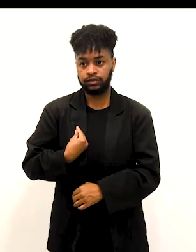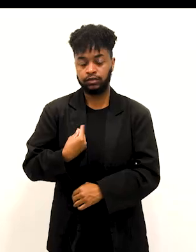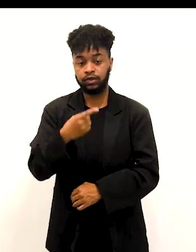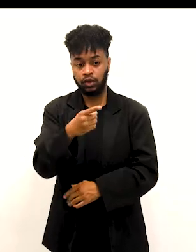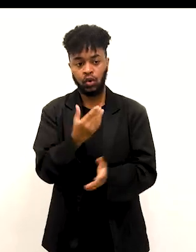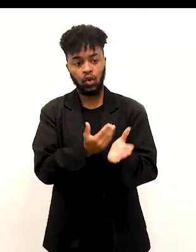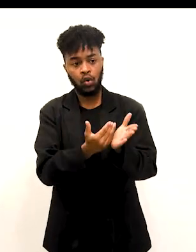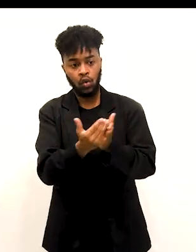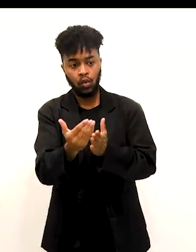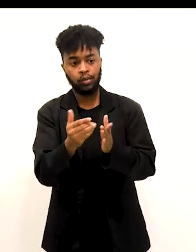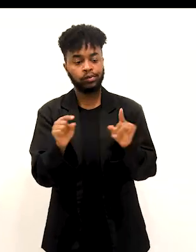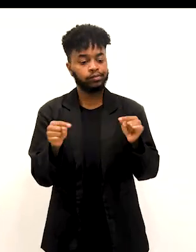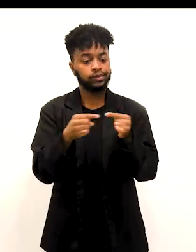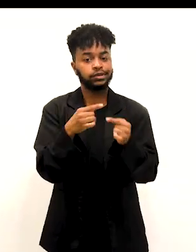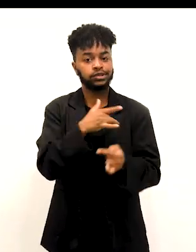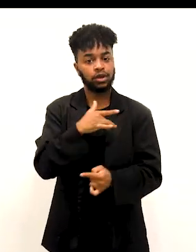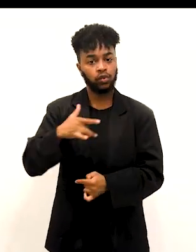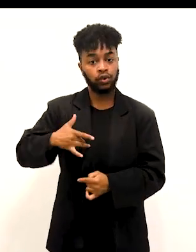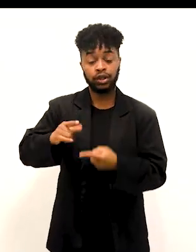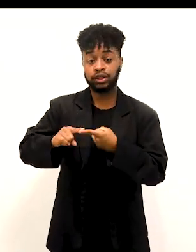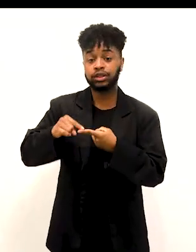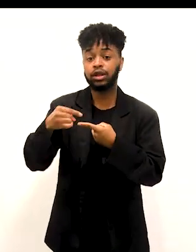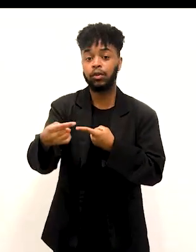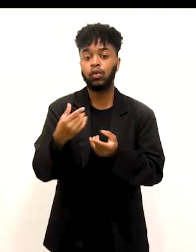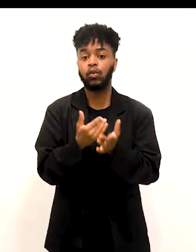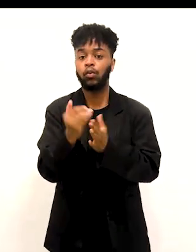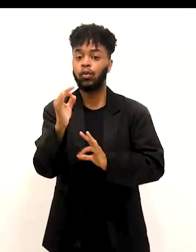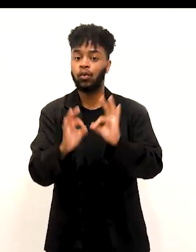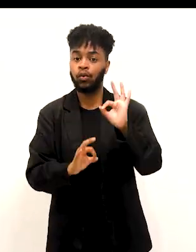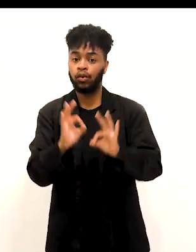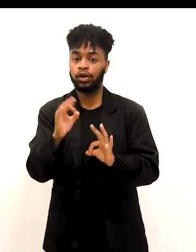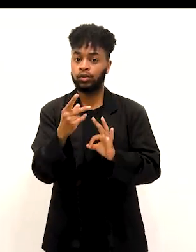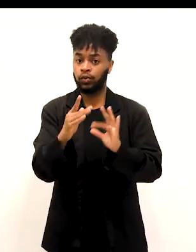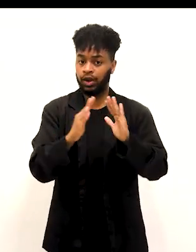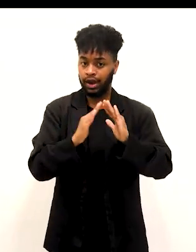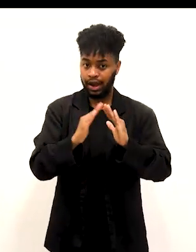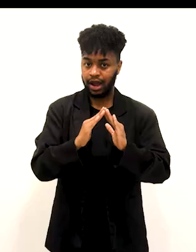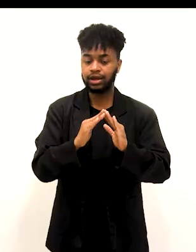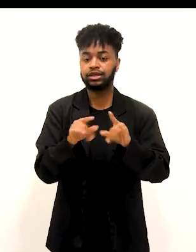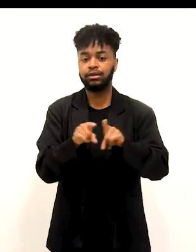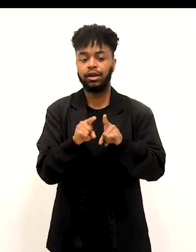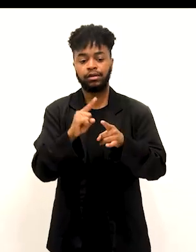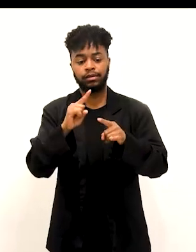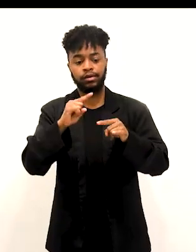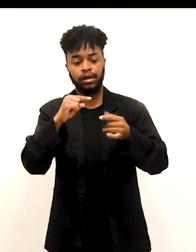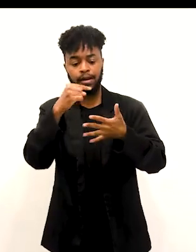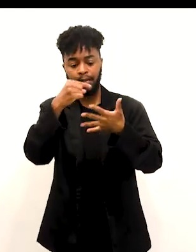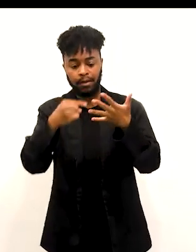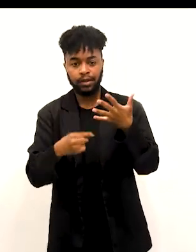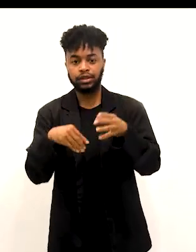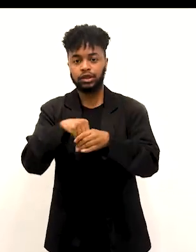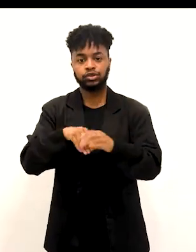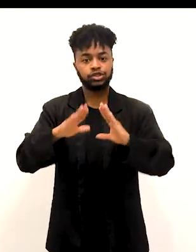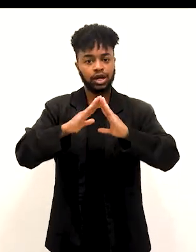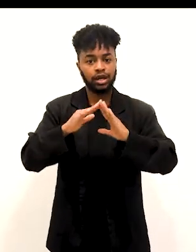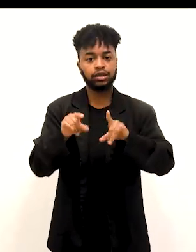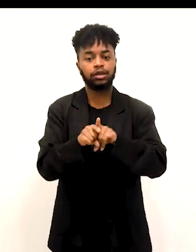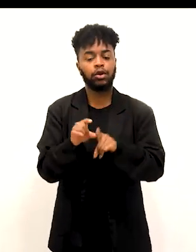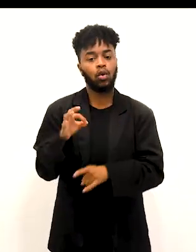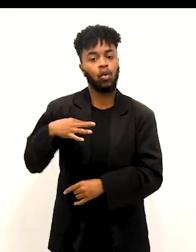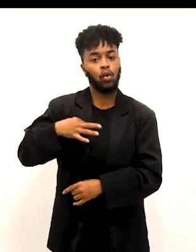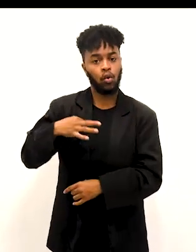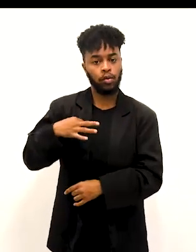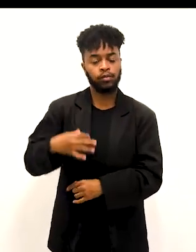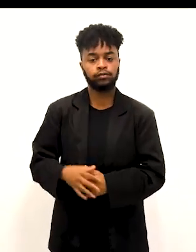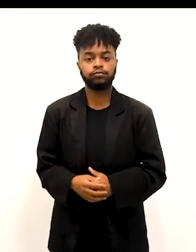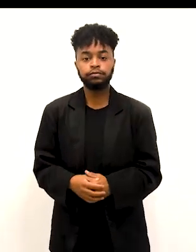né, você começou aí pela sua saúde, depois você começou a organizar, vamos dizer assim, a sua casa, seus itens dentro de casa, suas